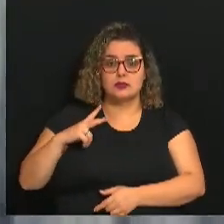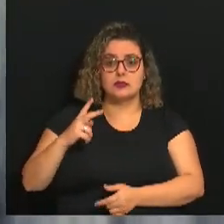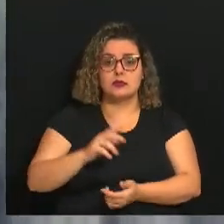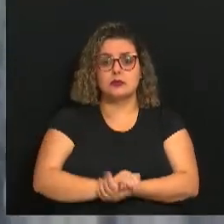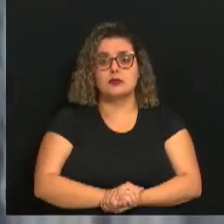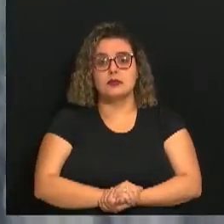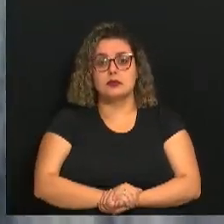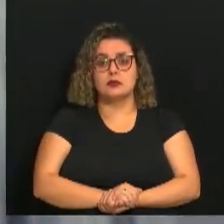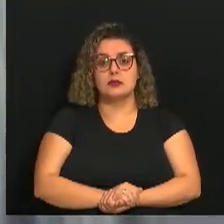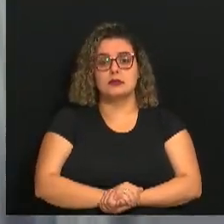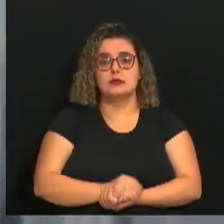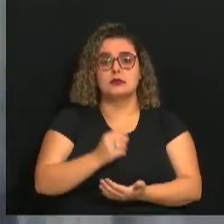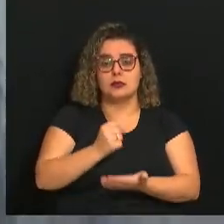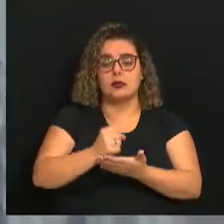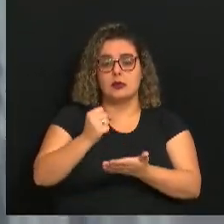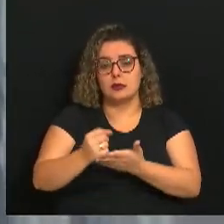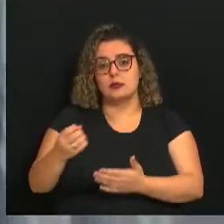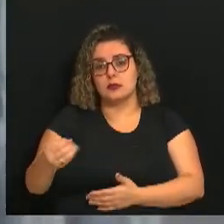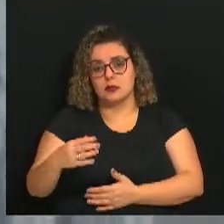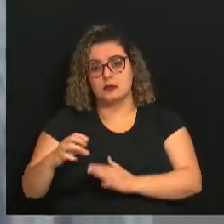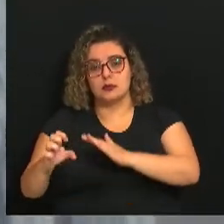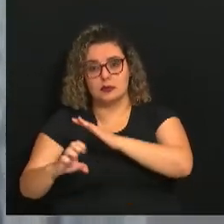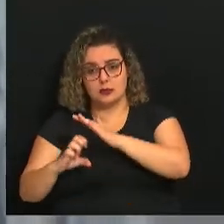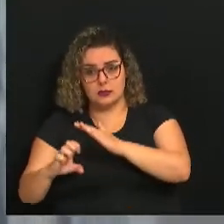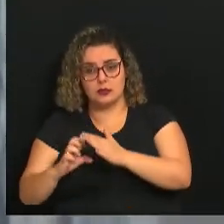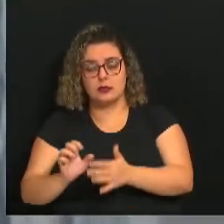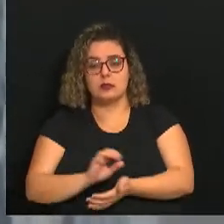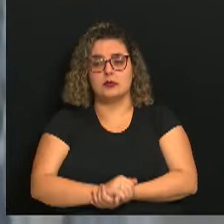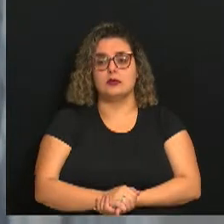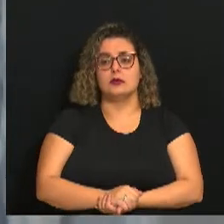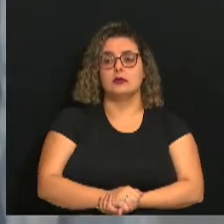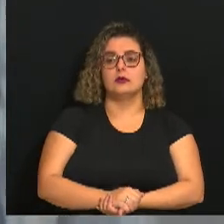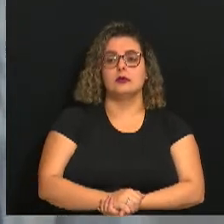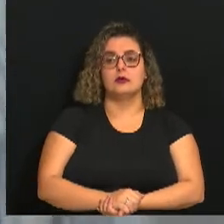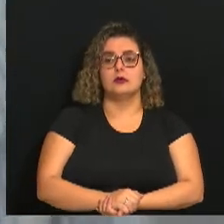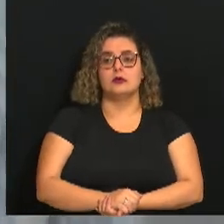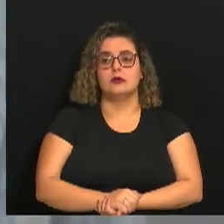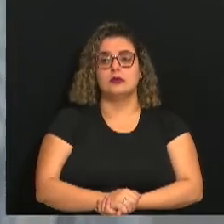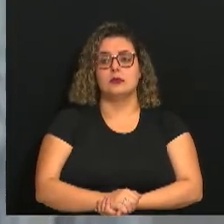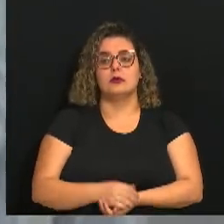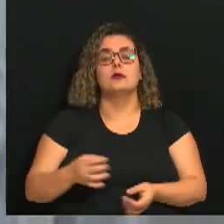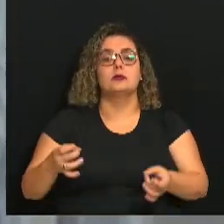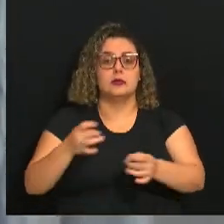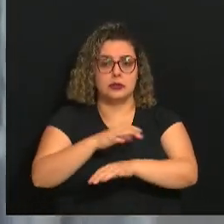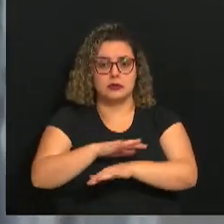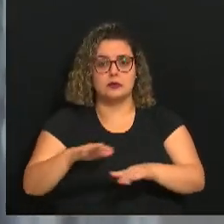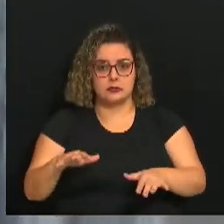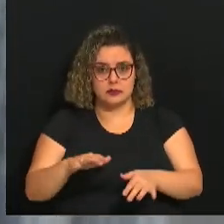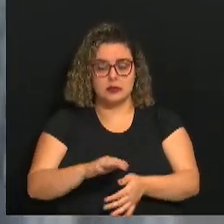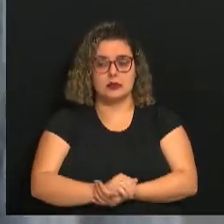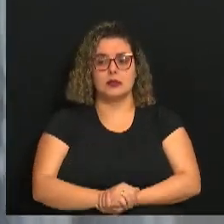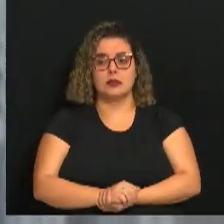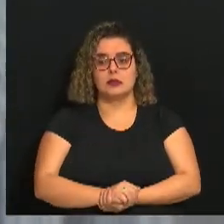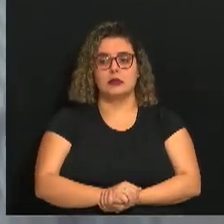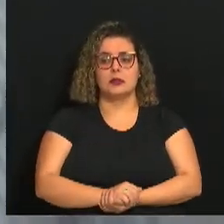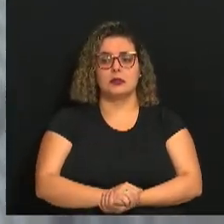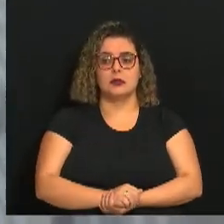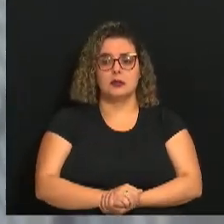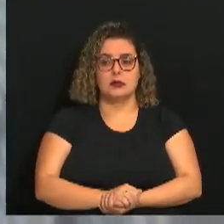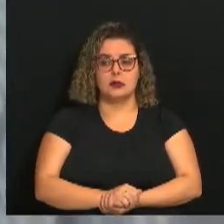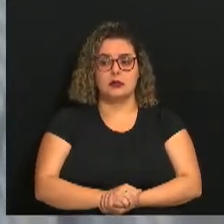contratada pela nova empresa. Então, essa questão. E para terminar mesmo, uma